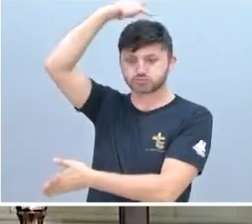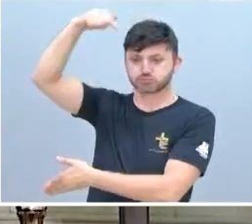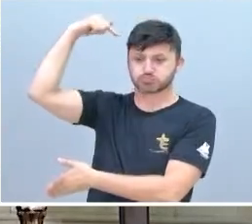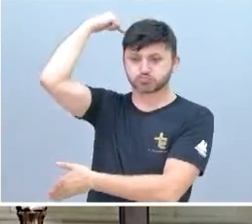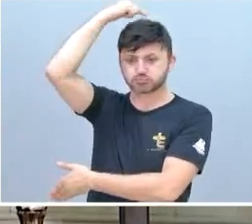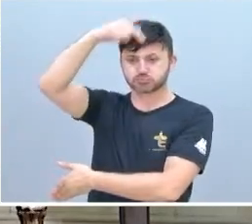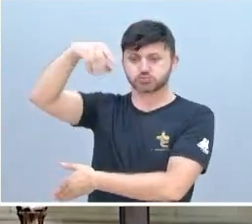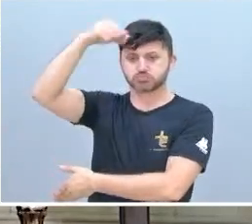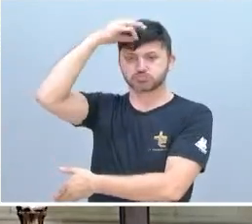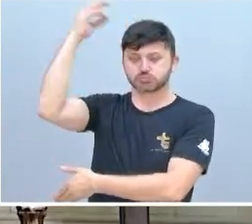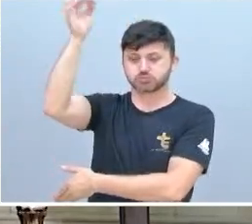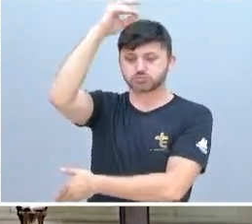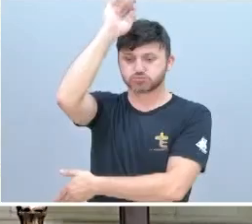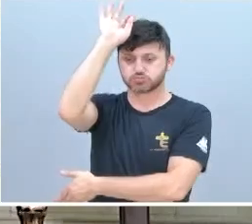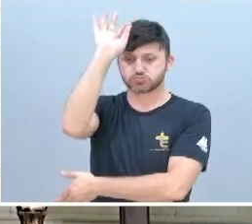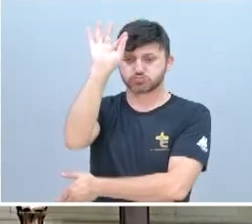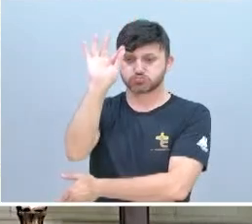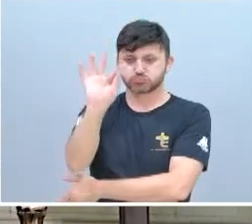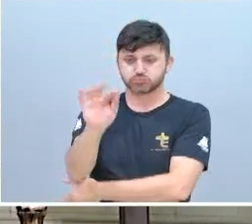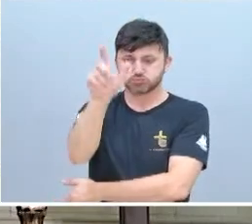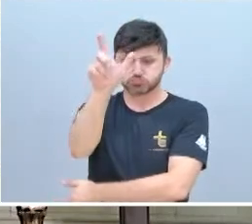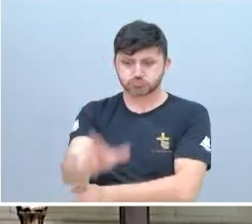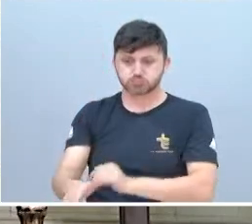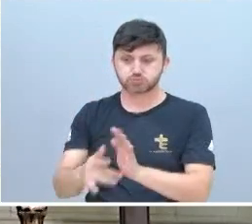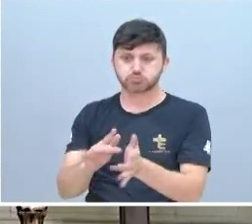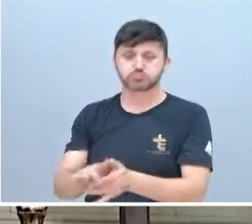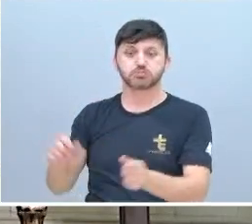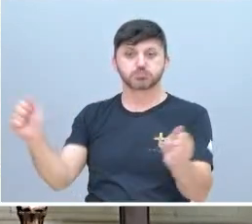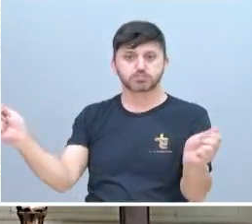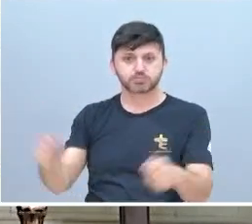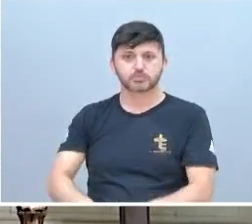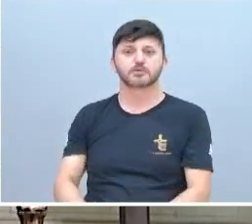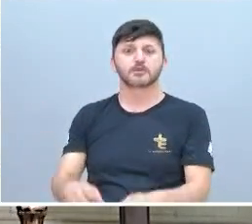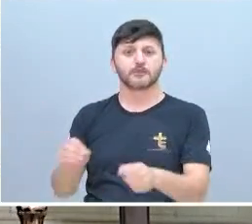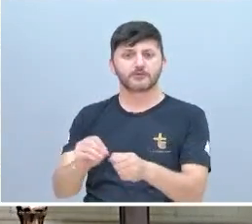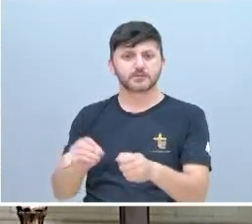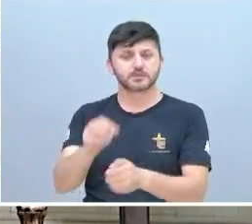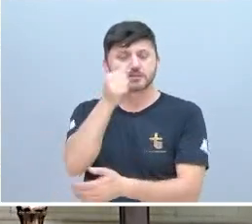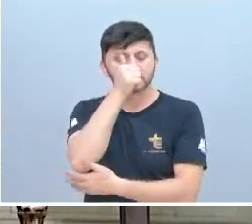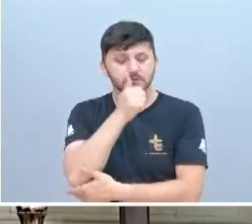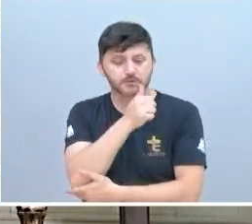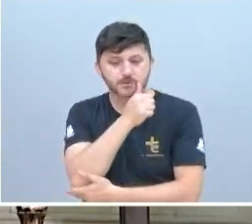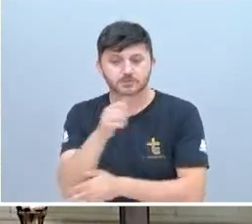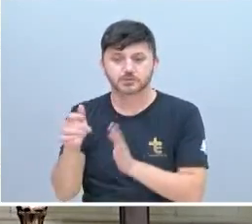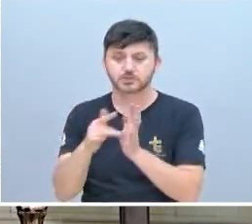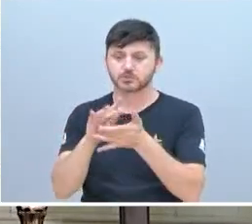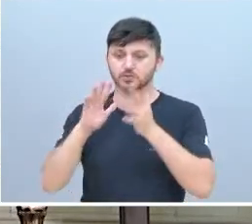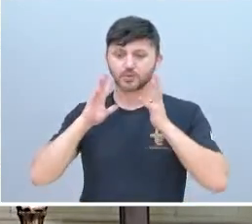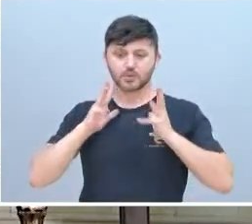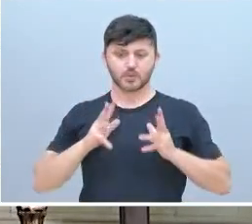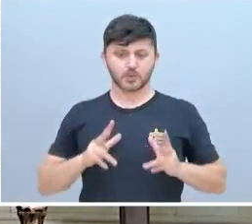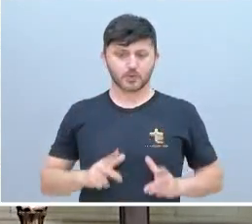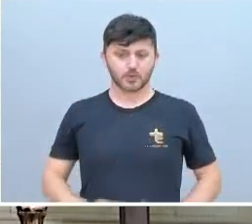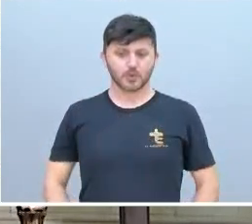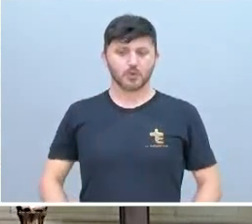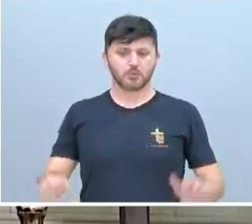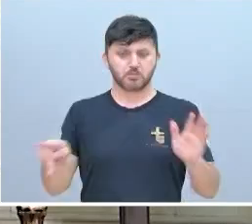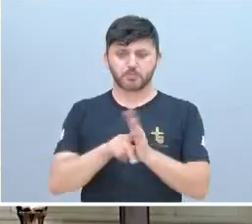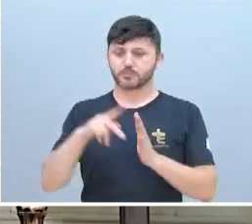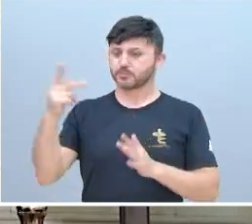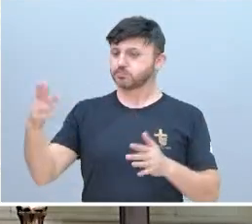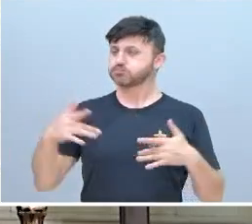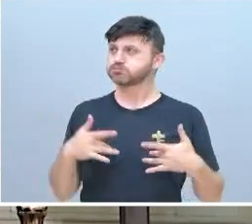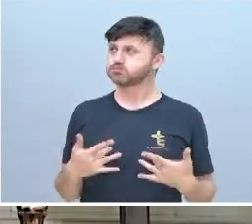Filho, para que se tornem o sacrifício do Cordeiro, que lavou em sua